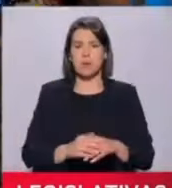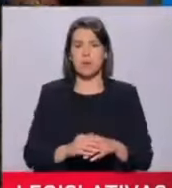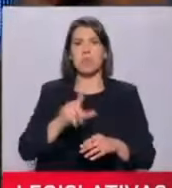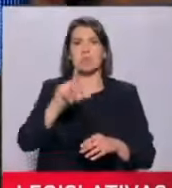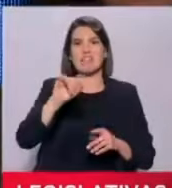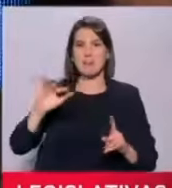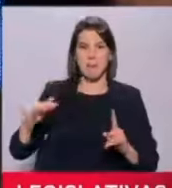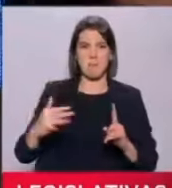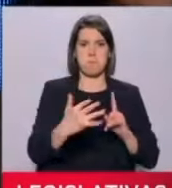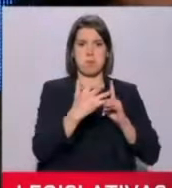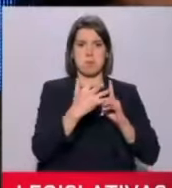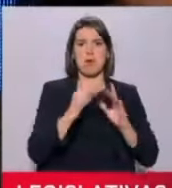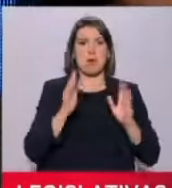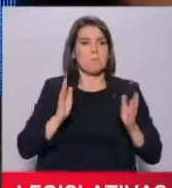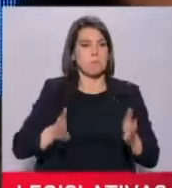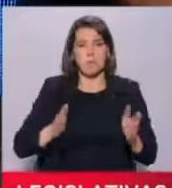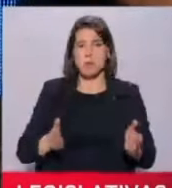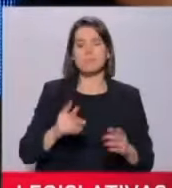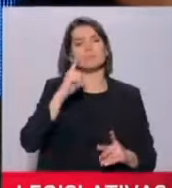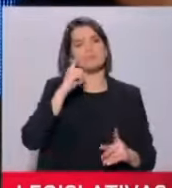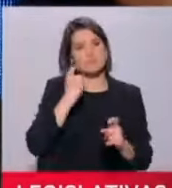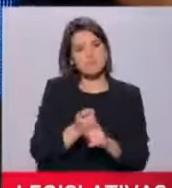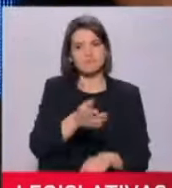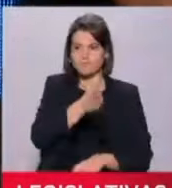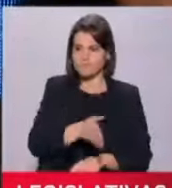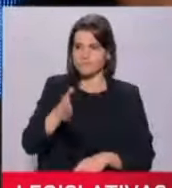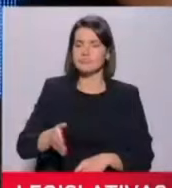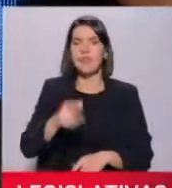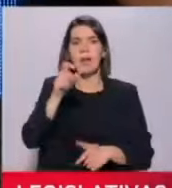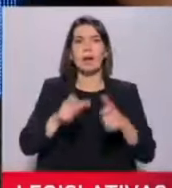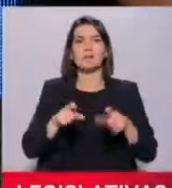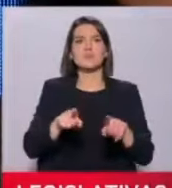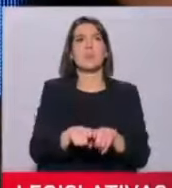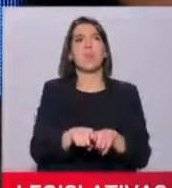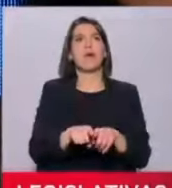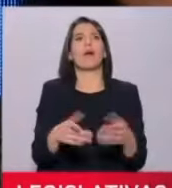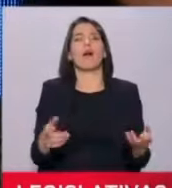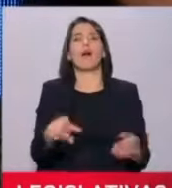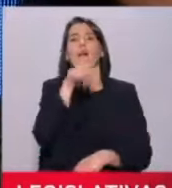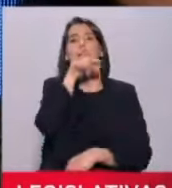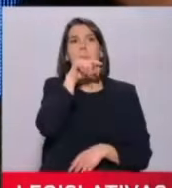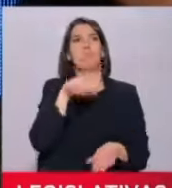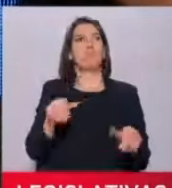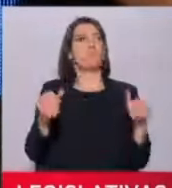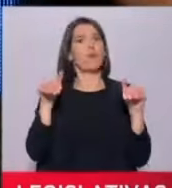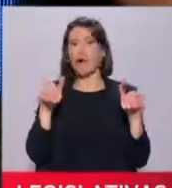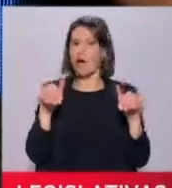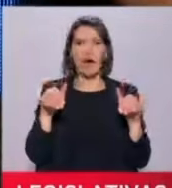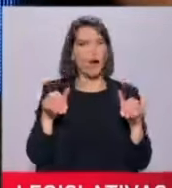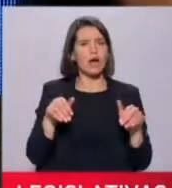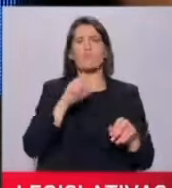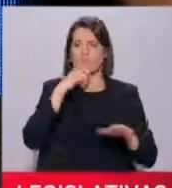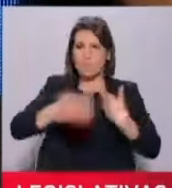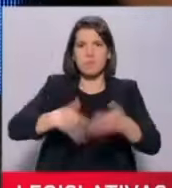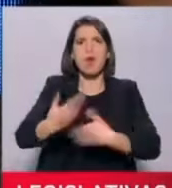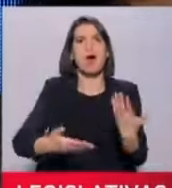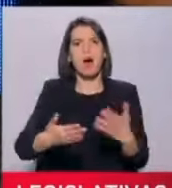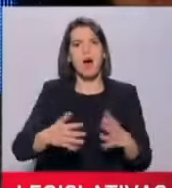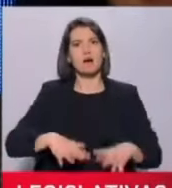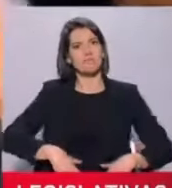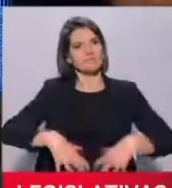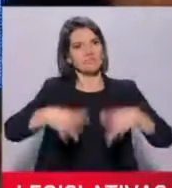populismos com Rigor é possível ter as pessoas Dá para tia é possível que ser literalmente e aparecer é possível